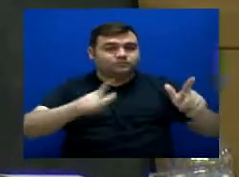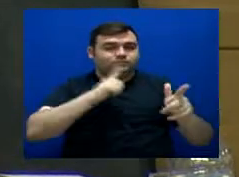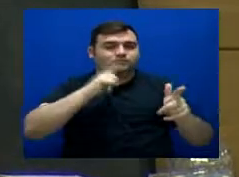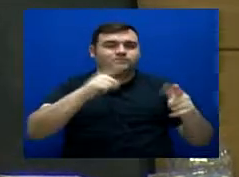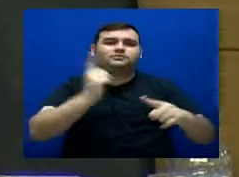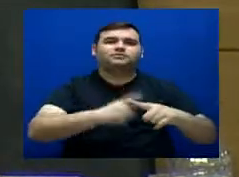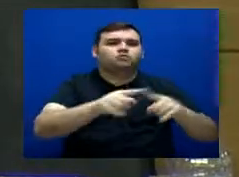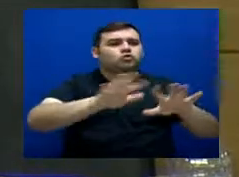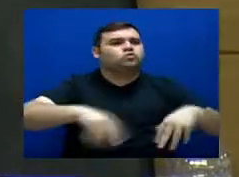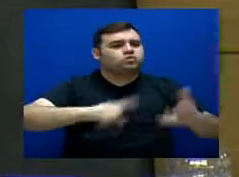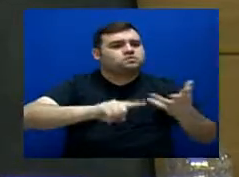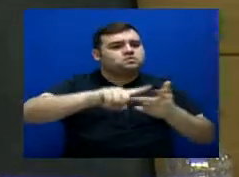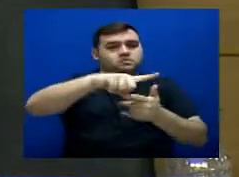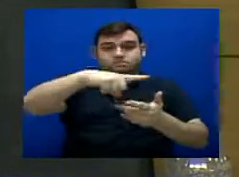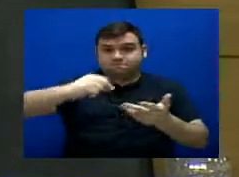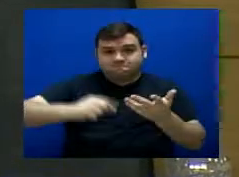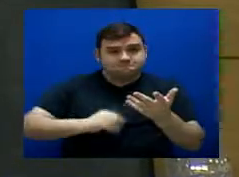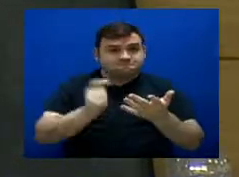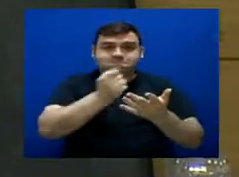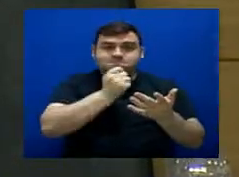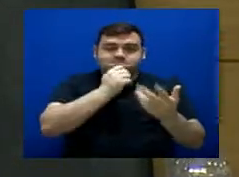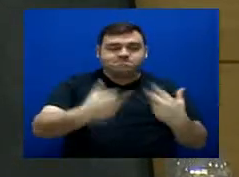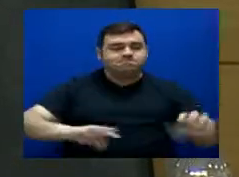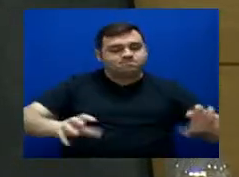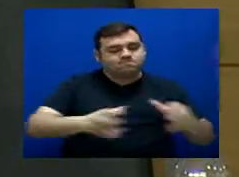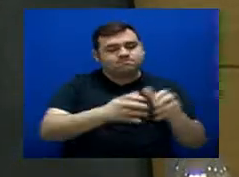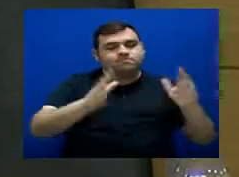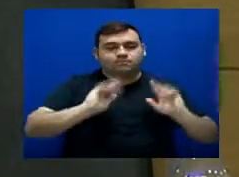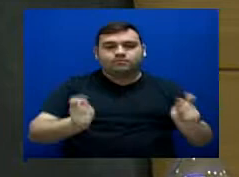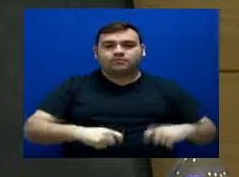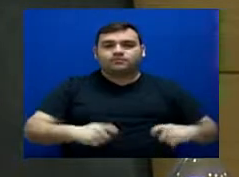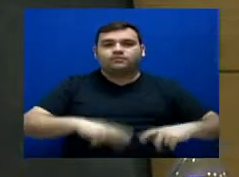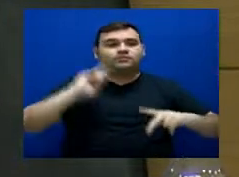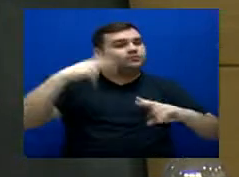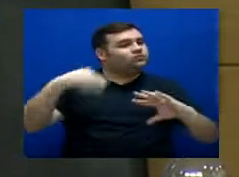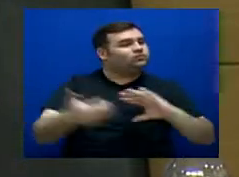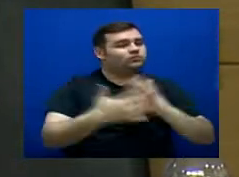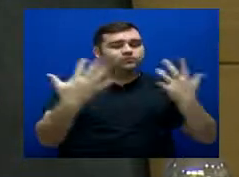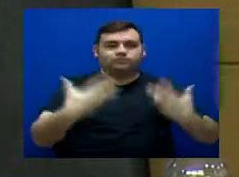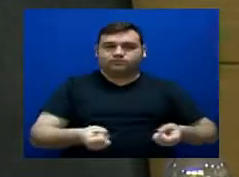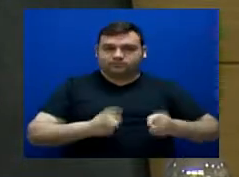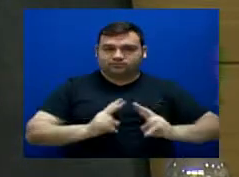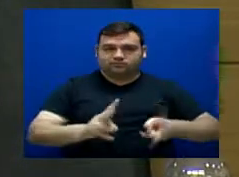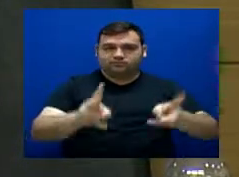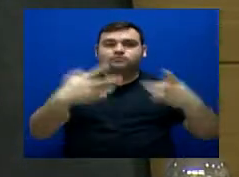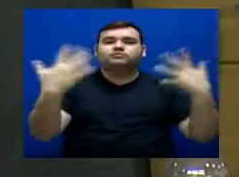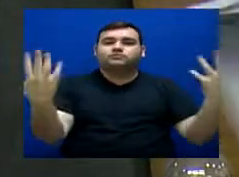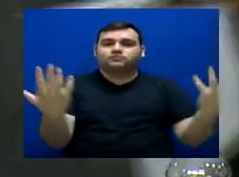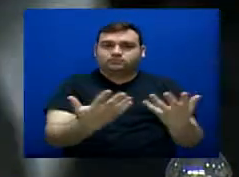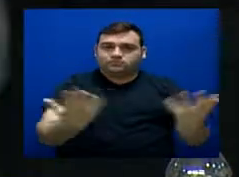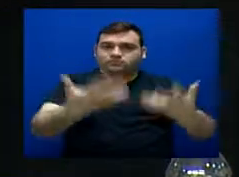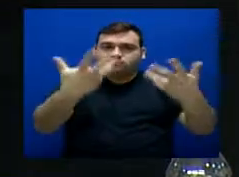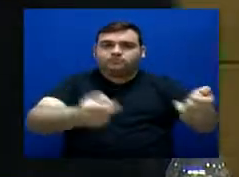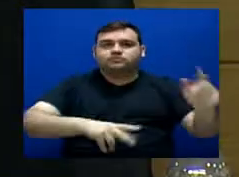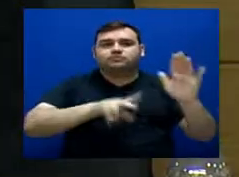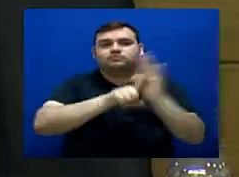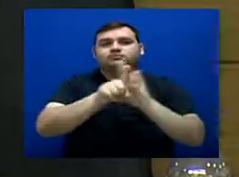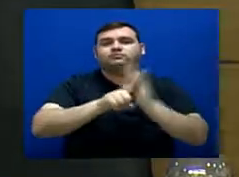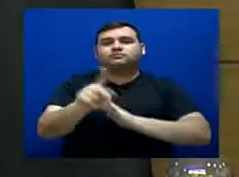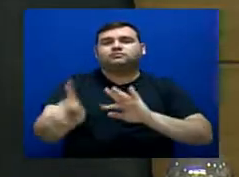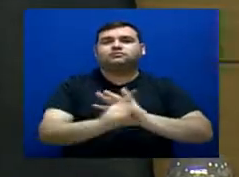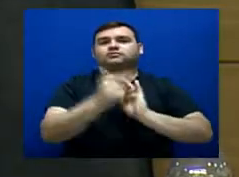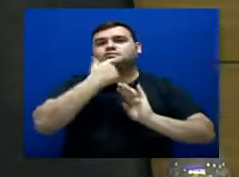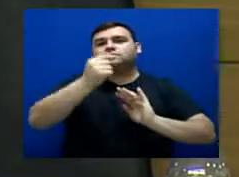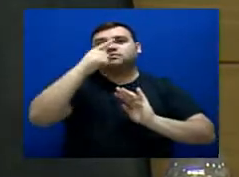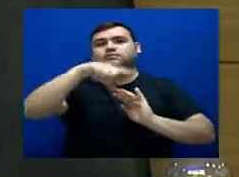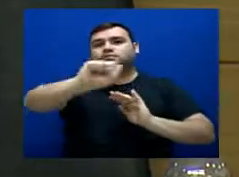para que os requerimentos não destacados sejam aprovados em bloco. Os vereadores e vereadoras concordam pelo menos como estão. Fica aprovado o requerimento do vereador Luiz Santos.